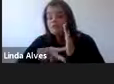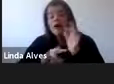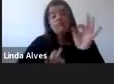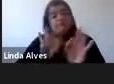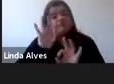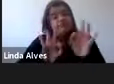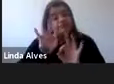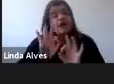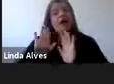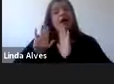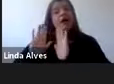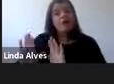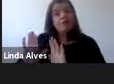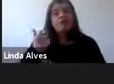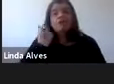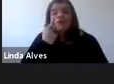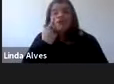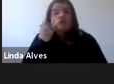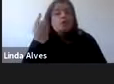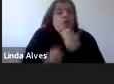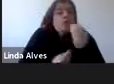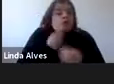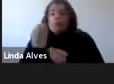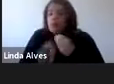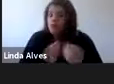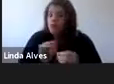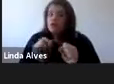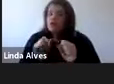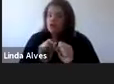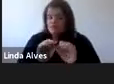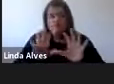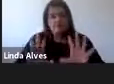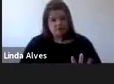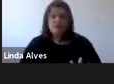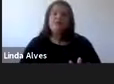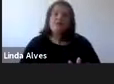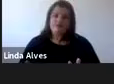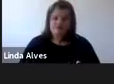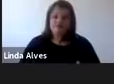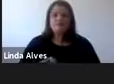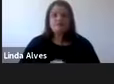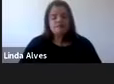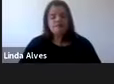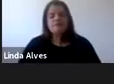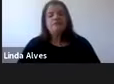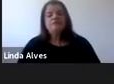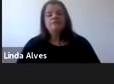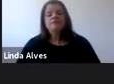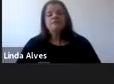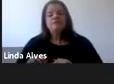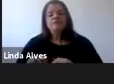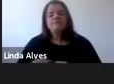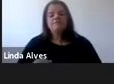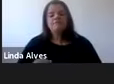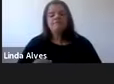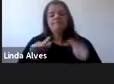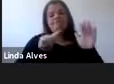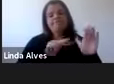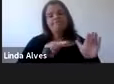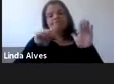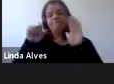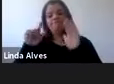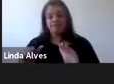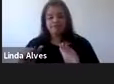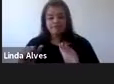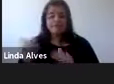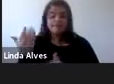nesse momento porque não sabemos nem qual a reestruturação, qual vai ser o tamanho dessa reestruturação, certo? Mas aí, na semana